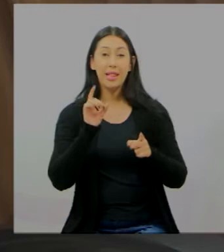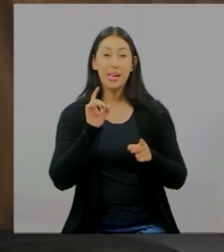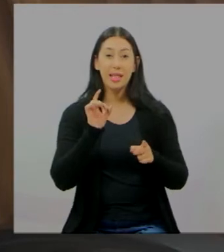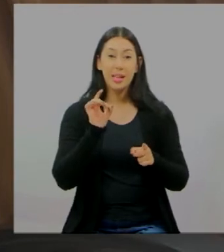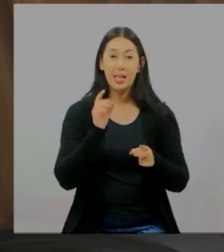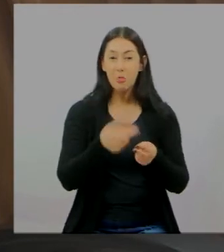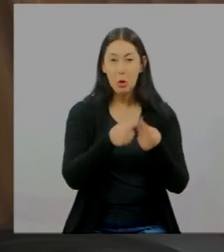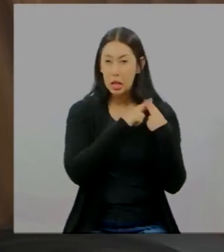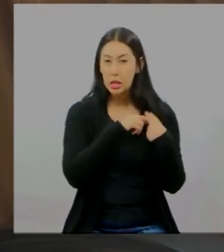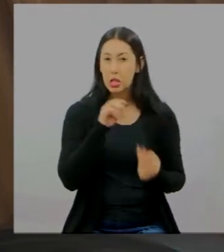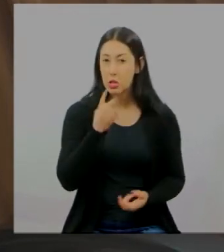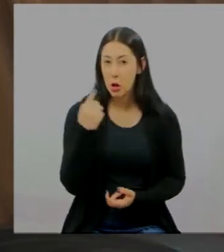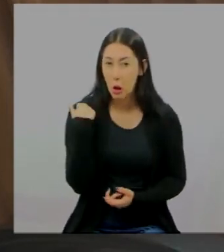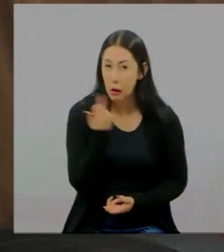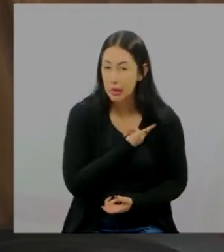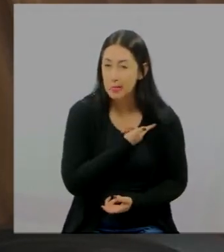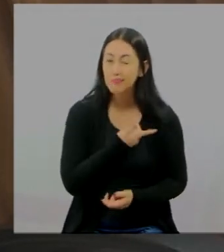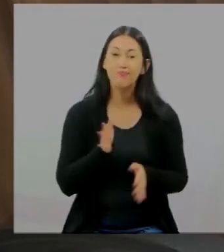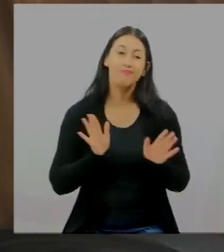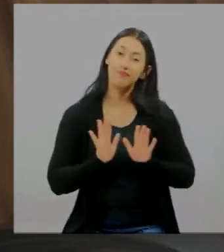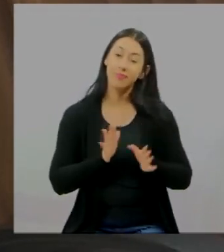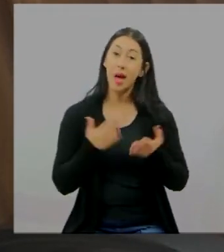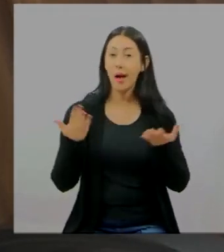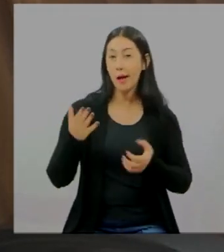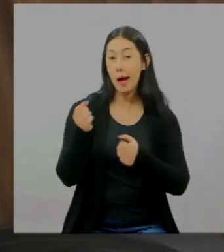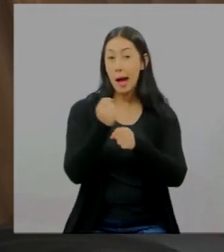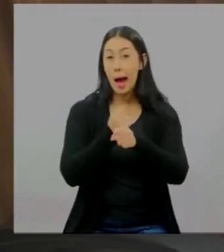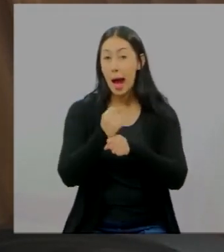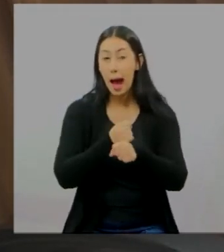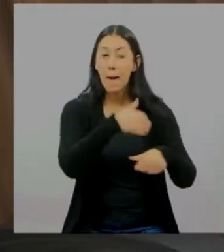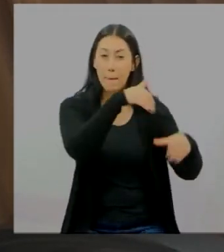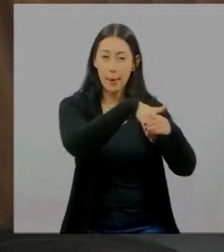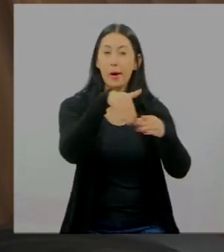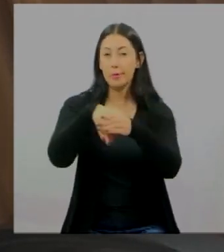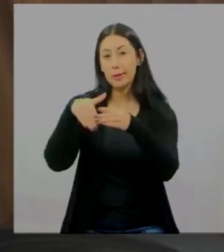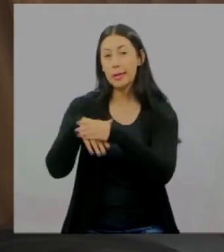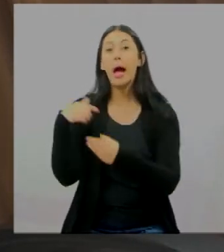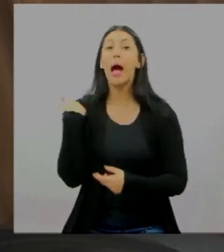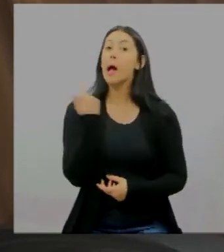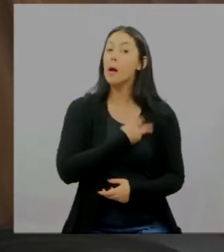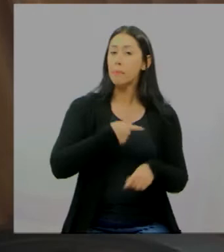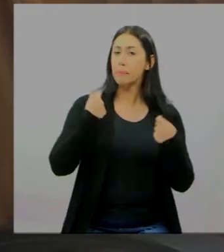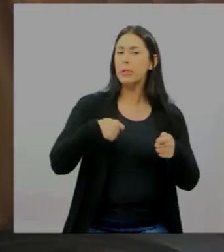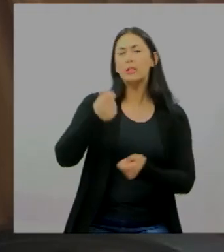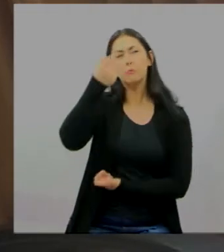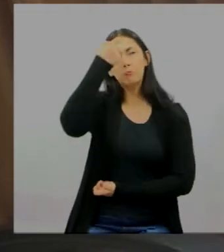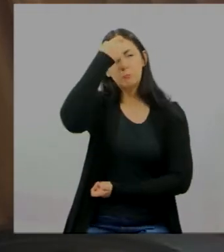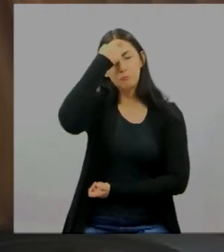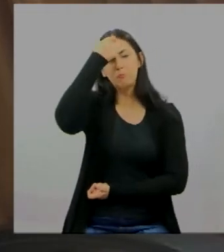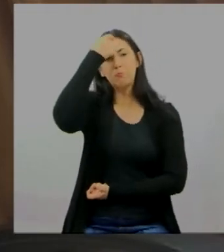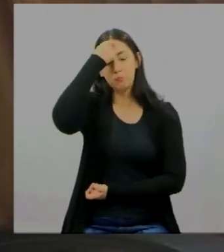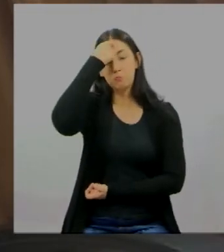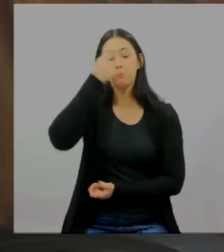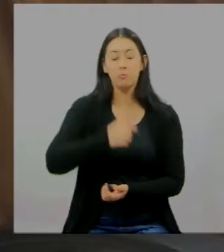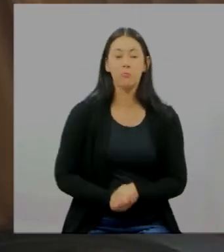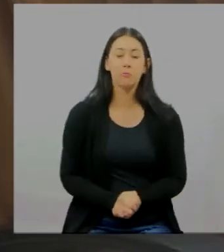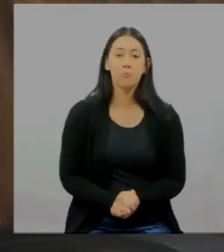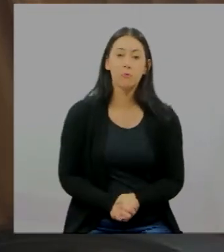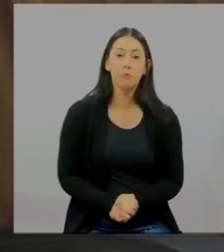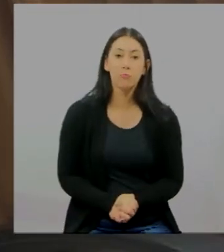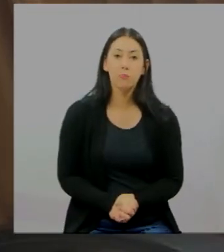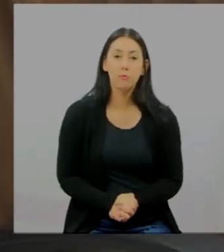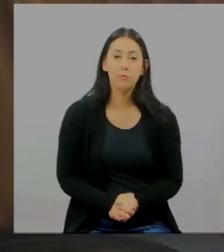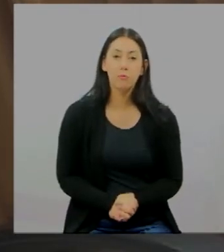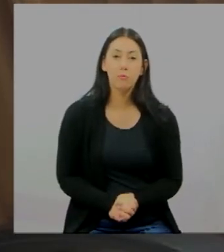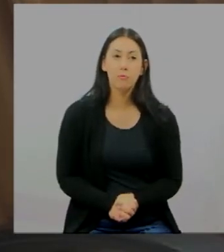nós. E eu acho que agora, ano de eleição, a gente deve trabalhar com a nossa consciência e acho que nós temos